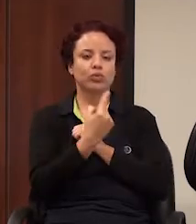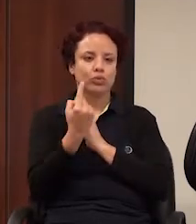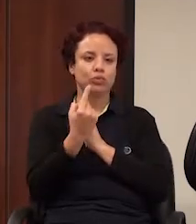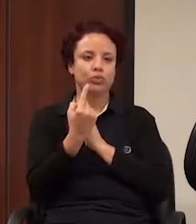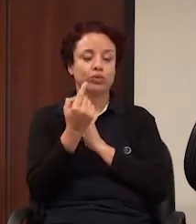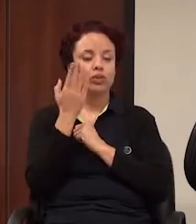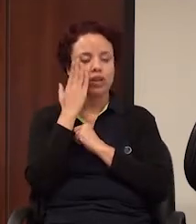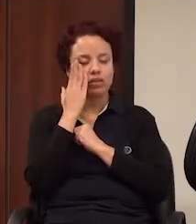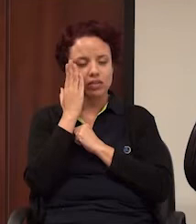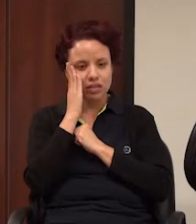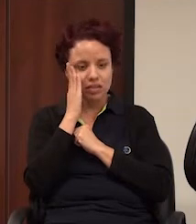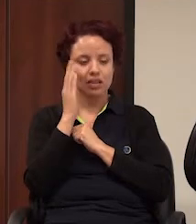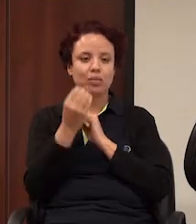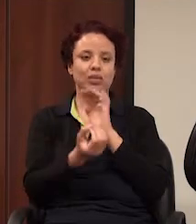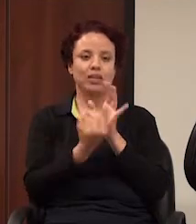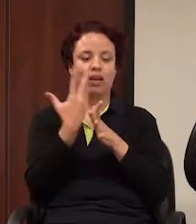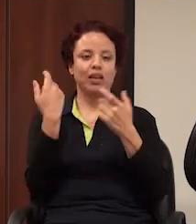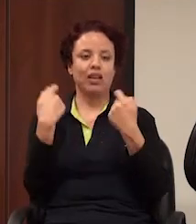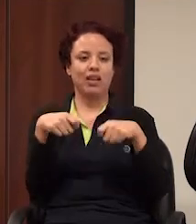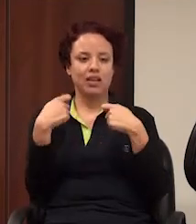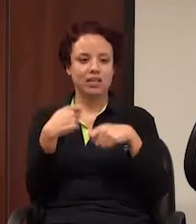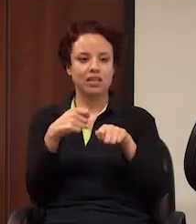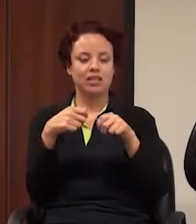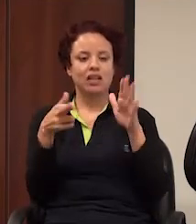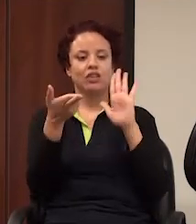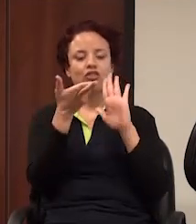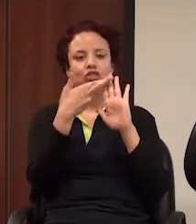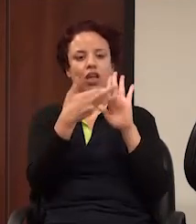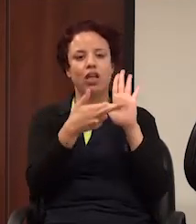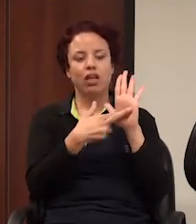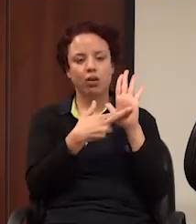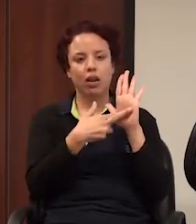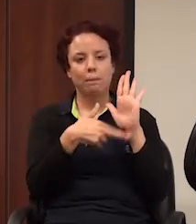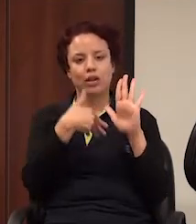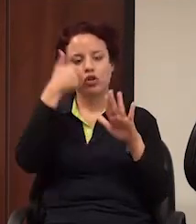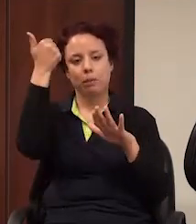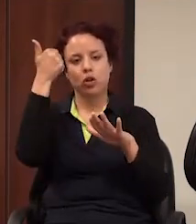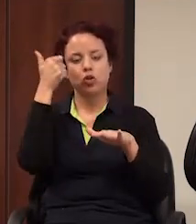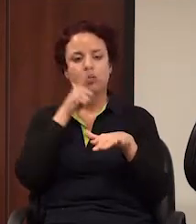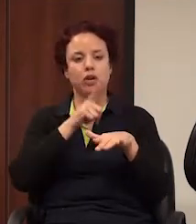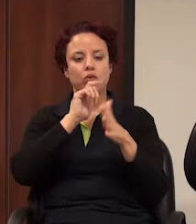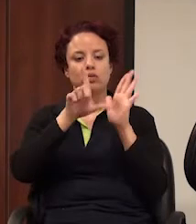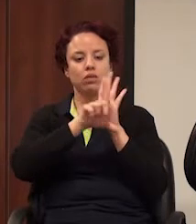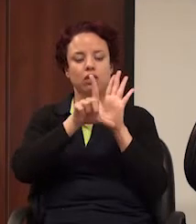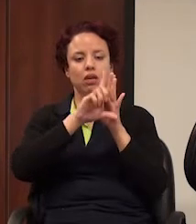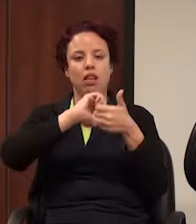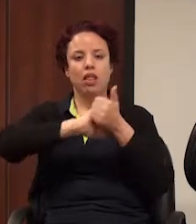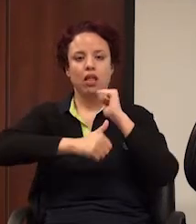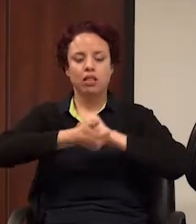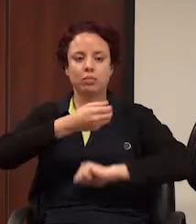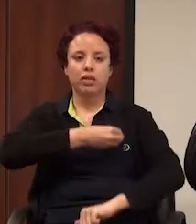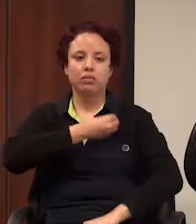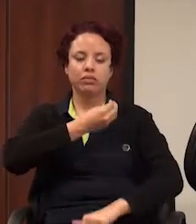Isso, logicamente, que gera a necessidade, né, de uma regulamentação melhor para podermos adaptar isso à